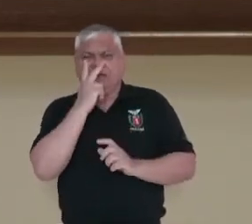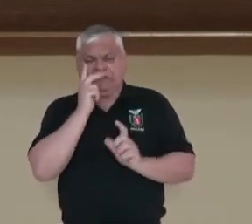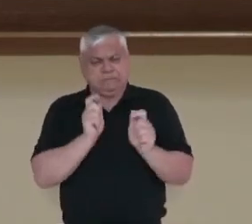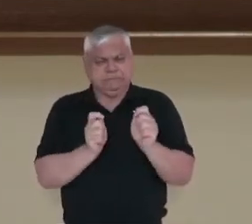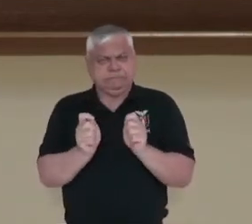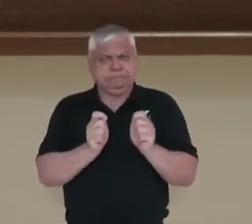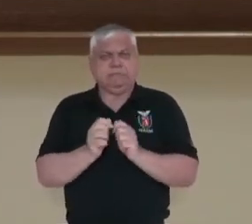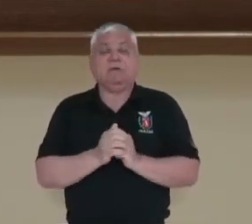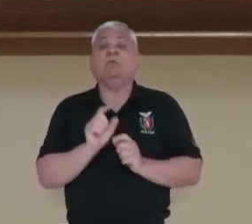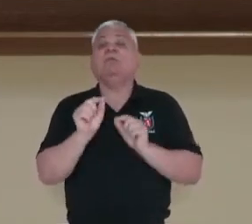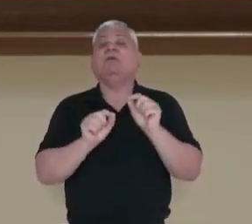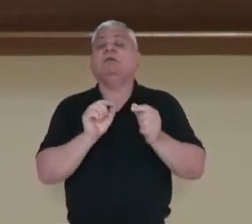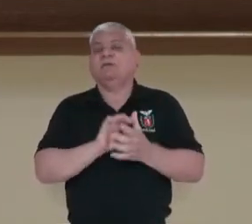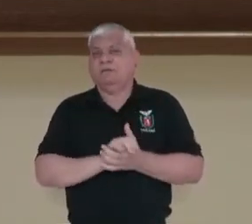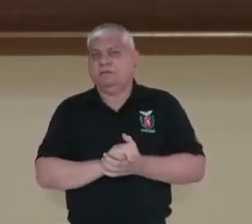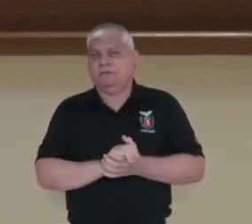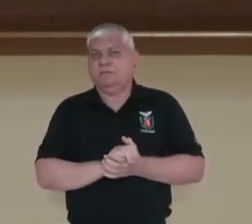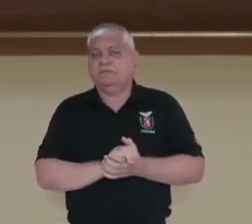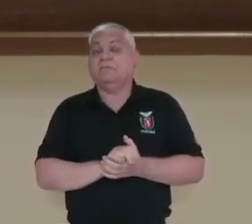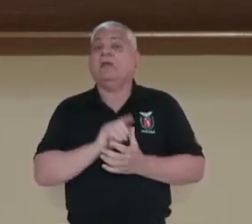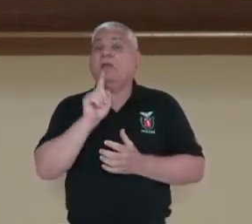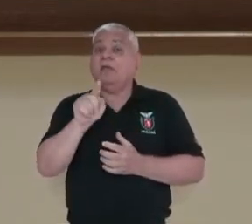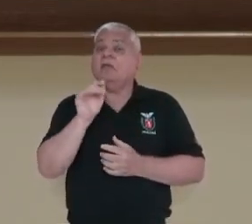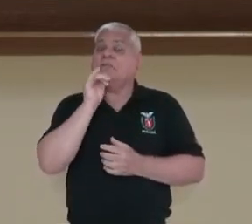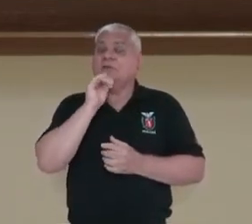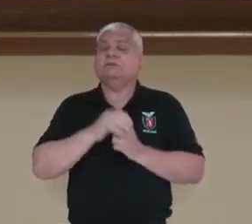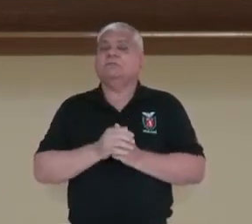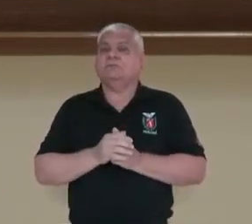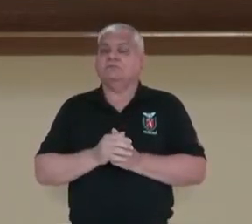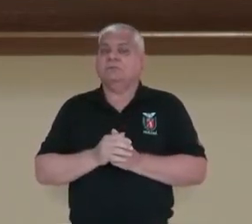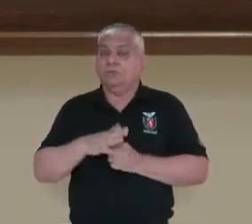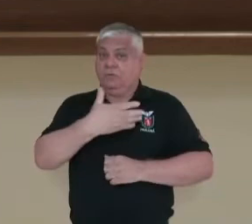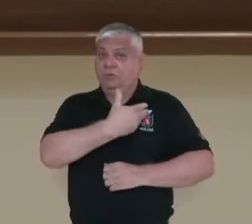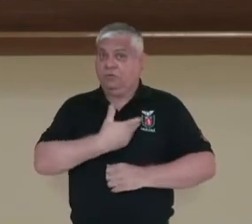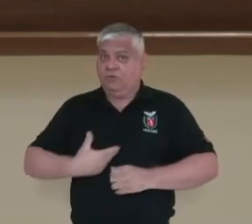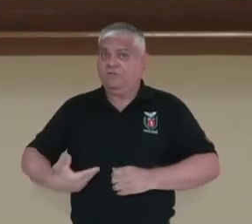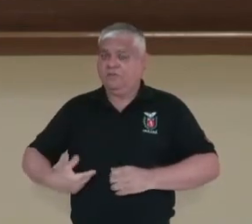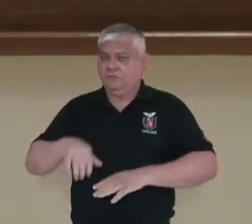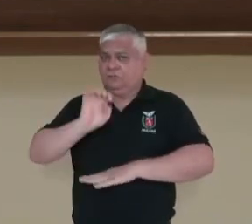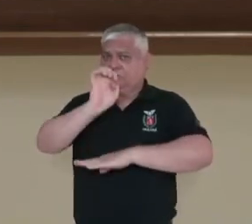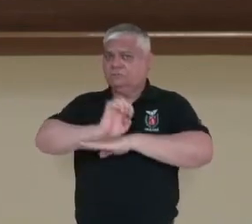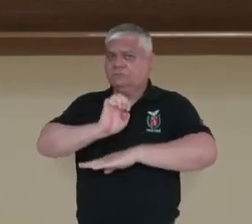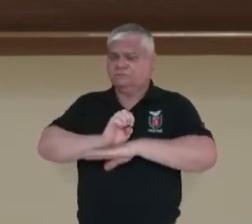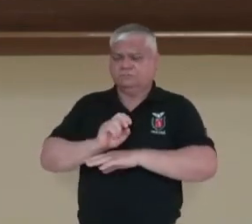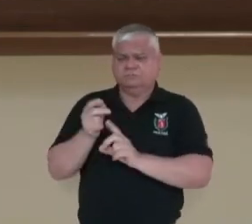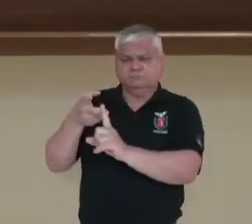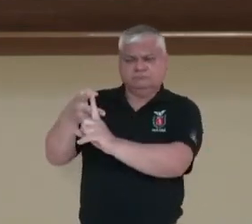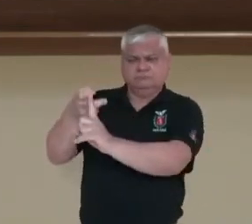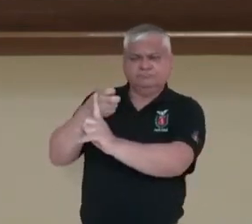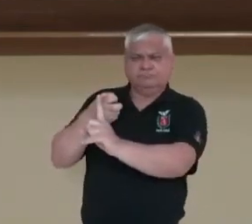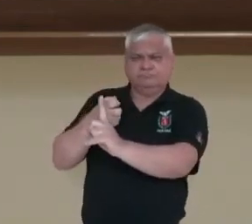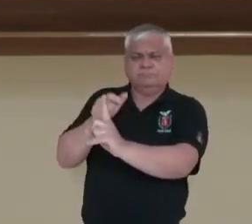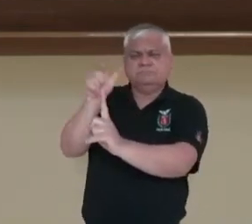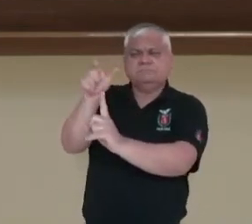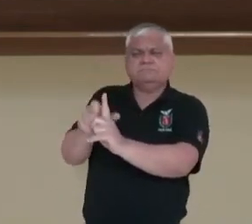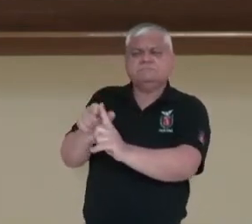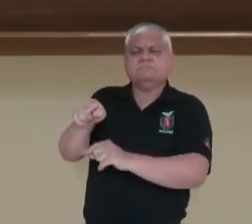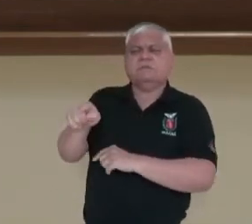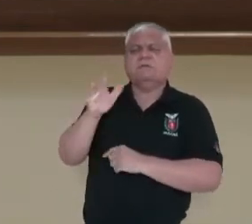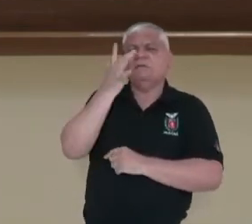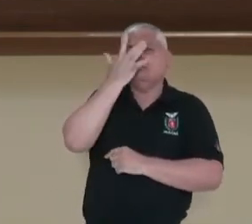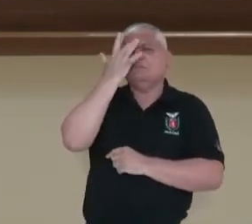um processo, né, de que o Estado reconheça, de fato, essa questão